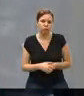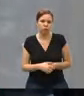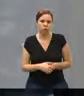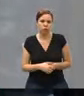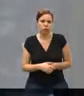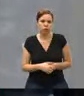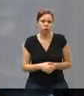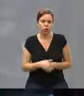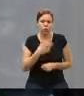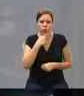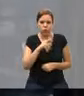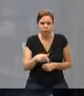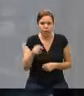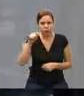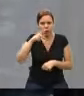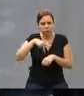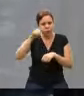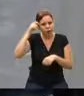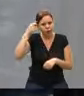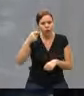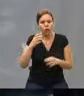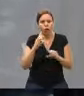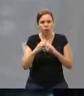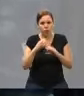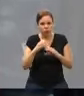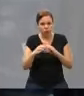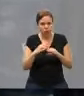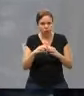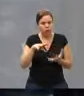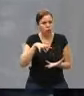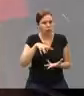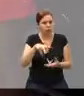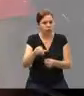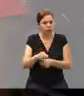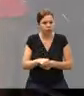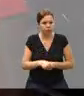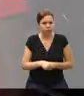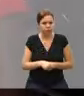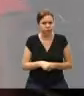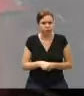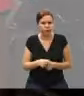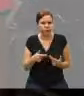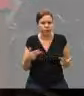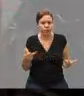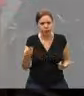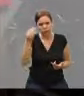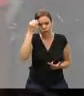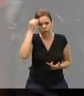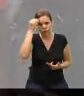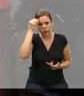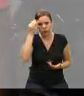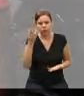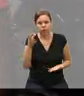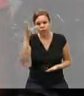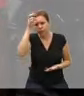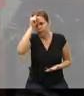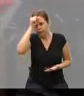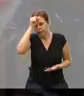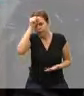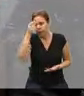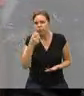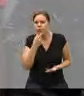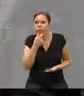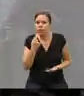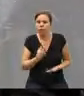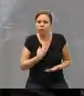para os irmãos africanos poderem se comunicar com o mundo. Então foi uma coisa que me marcou muito, porque ele aprendeu inglês